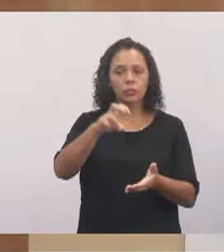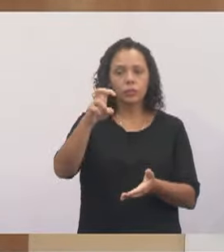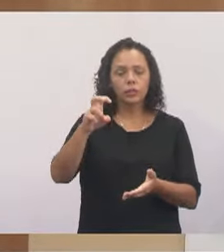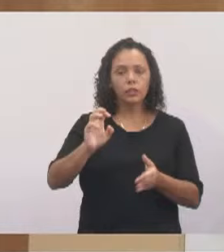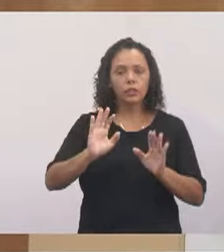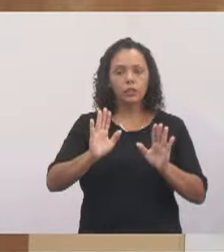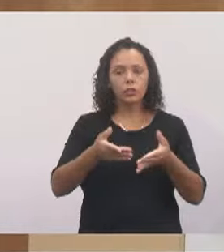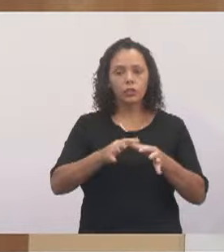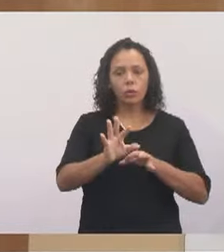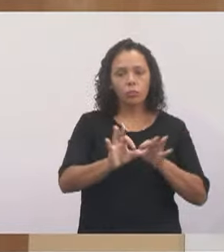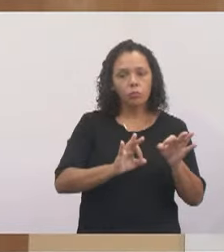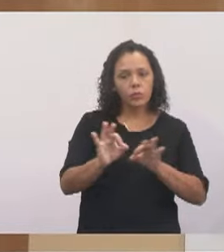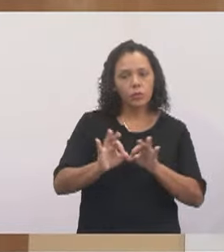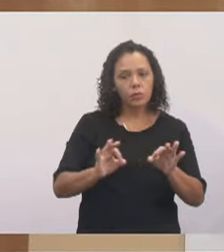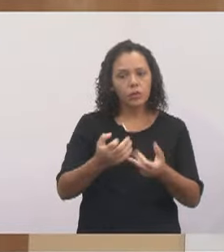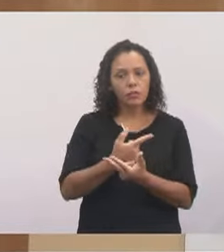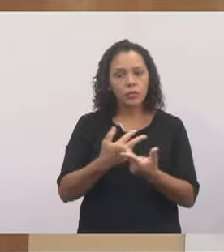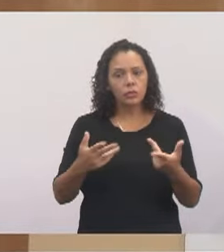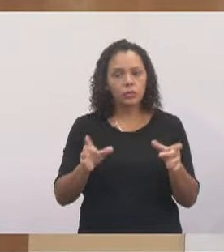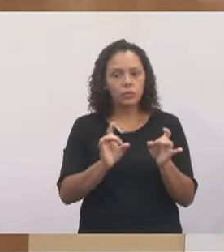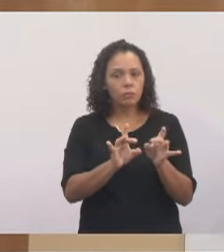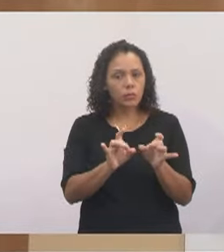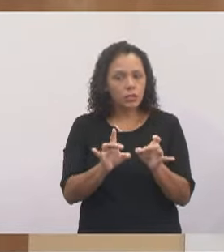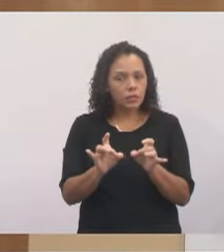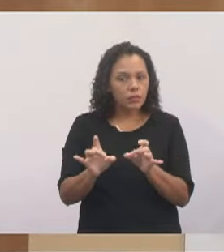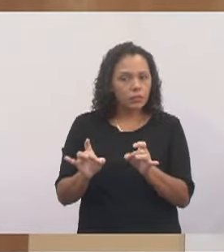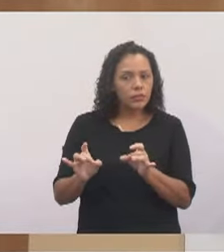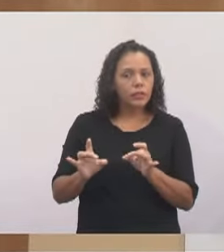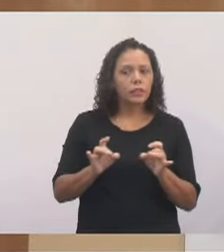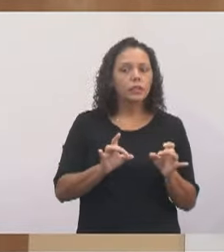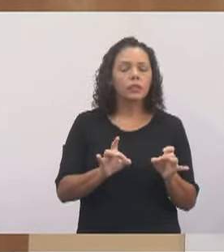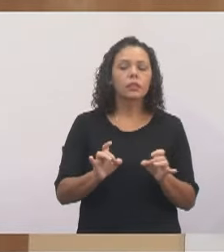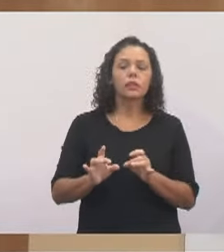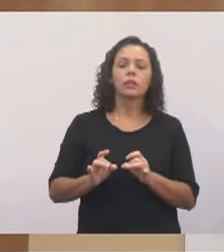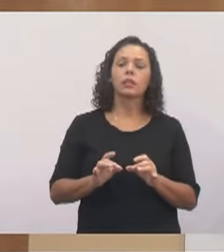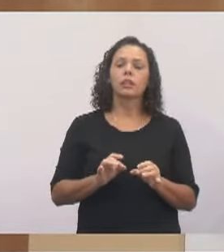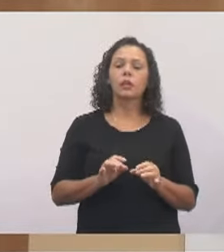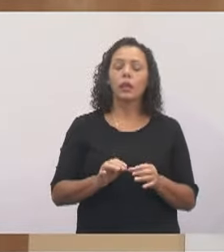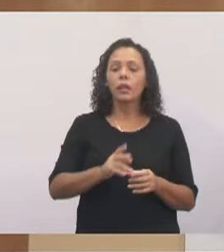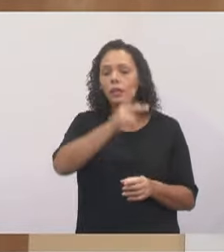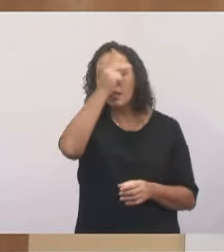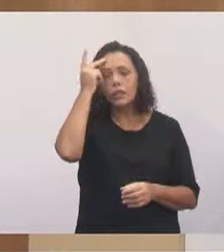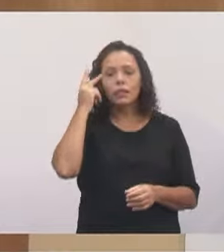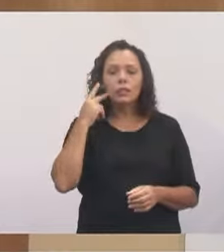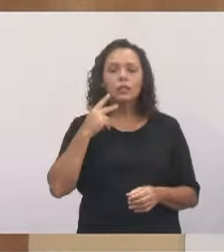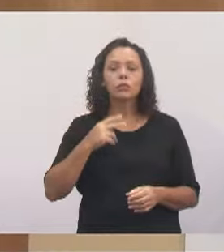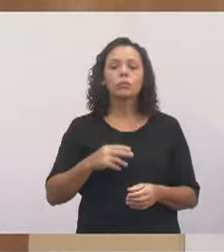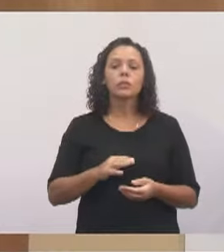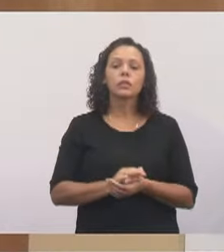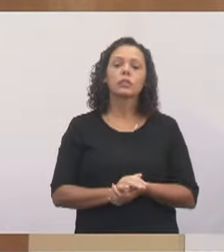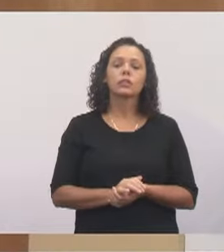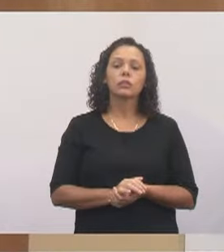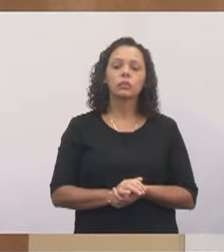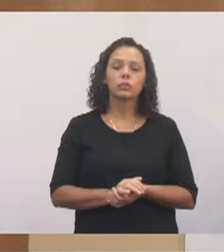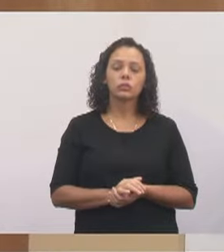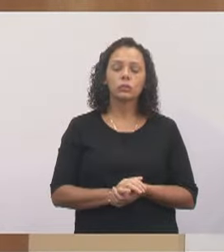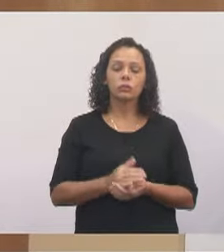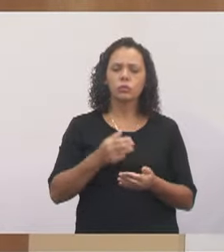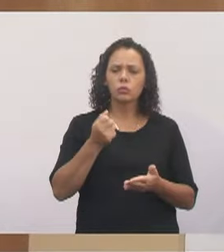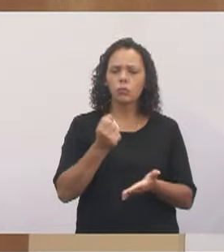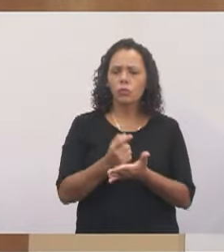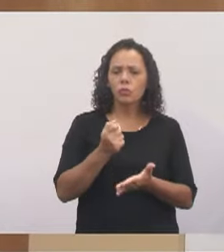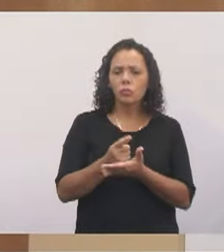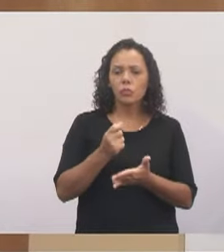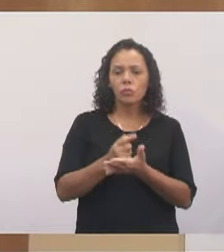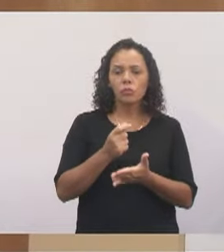a chapa, punha os hambúrgueres para fritar, deixava eles pré-frito e o movimento, são 2 fardão de batata,